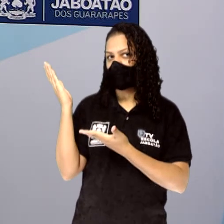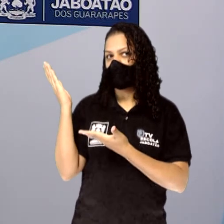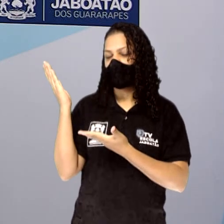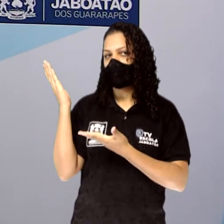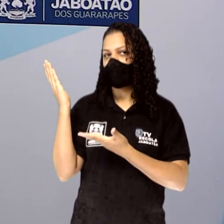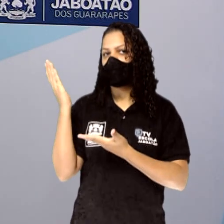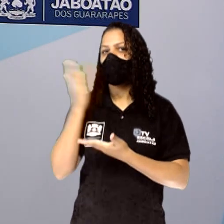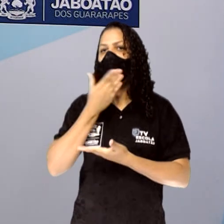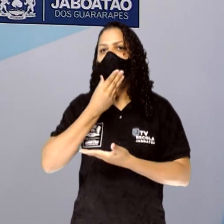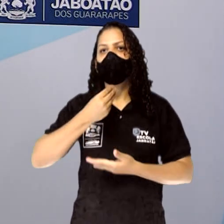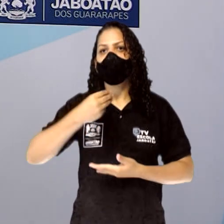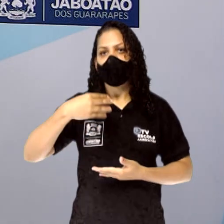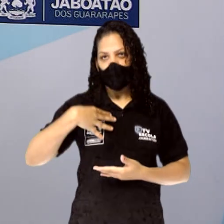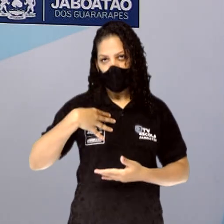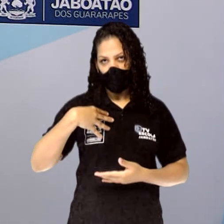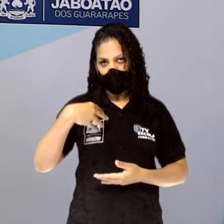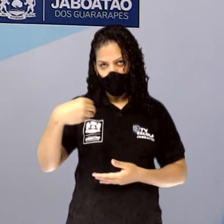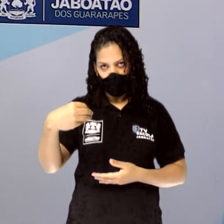Son.